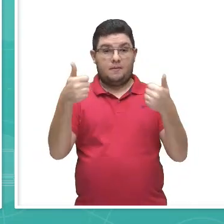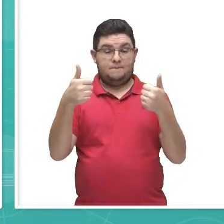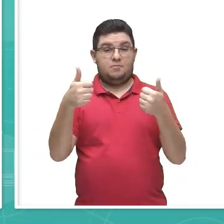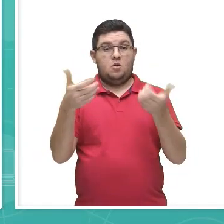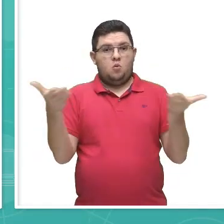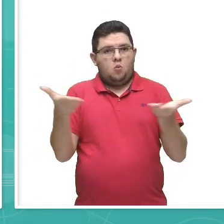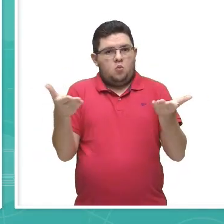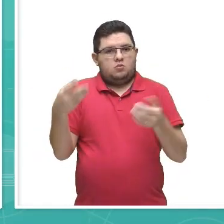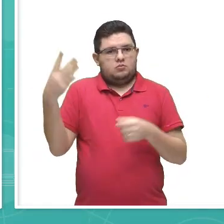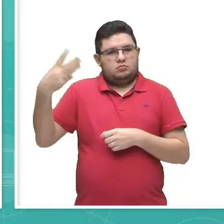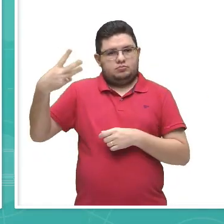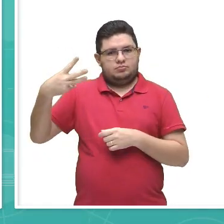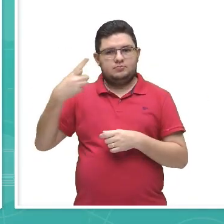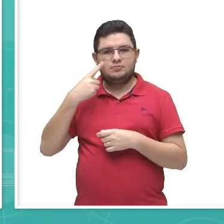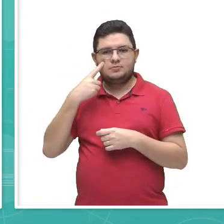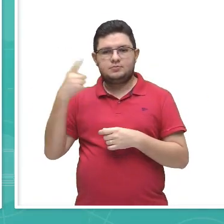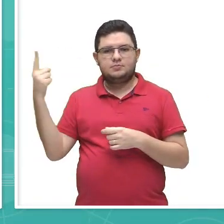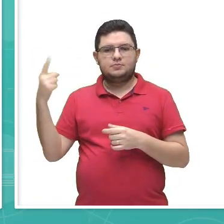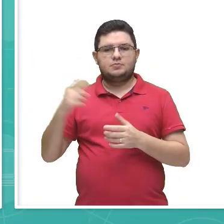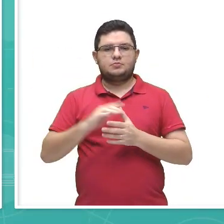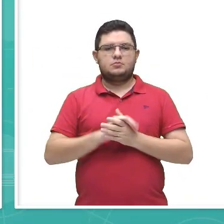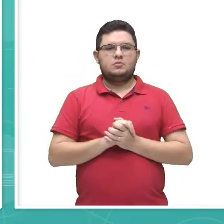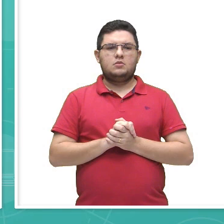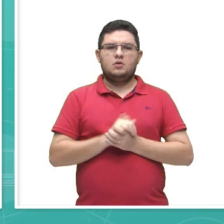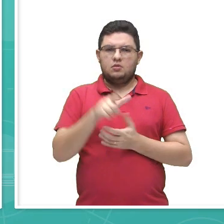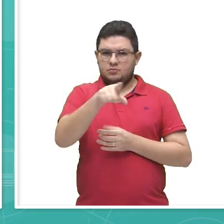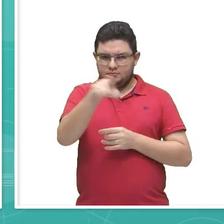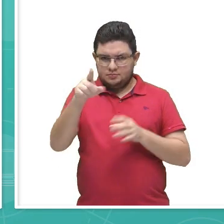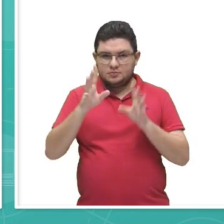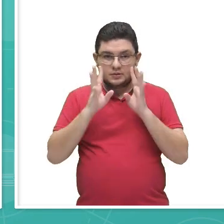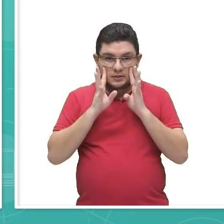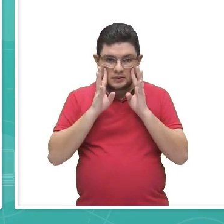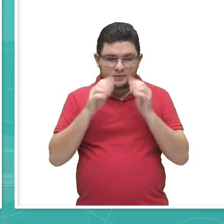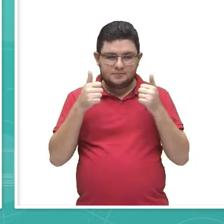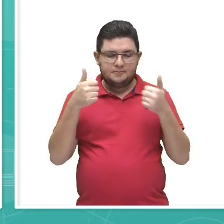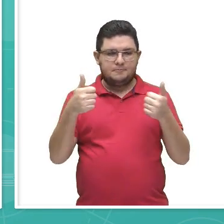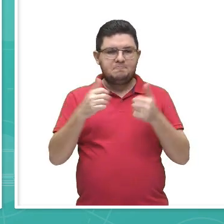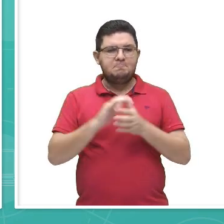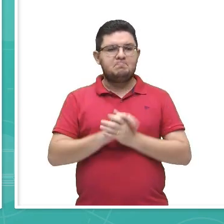questão. Olha só, presta atenção, hein, gente? Vamos lá.